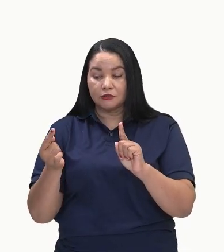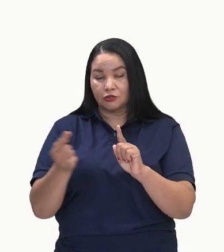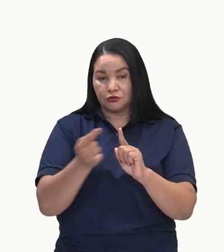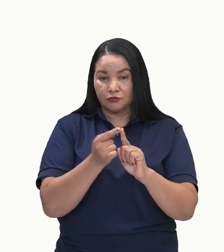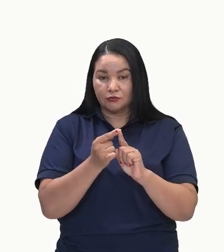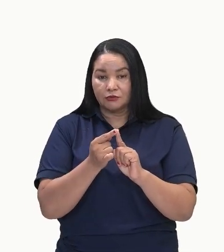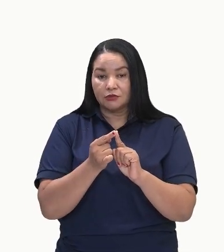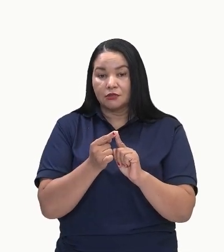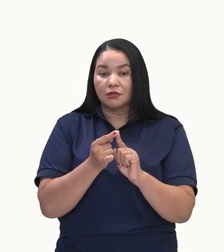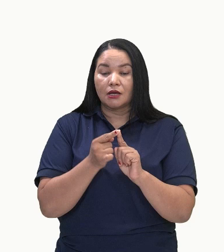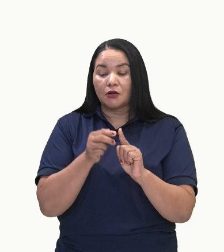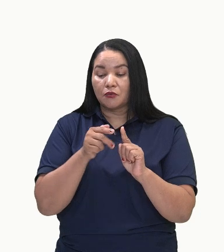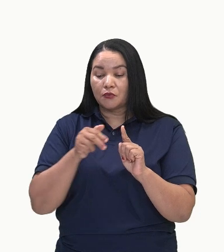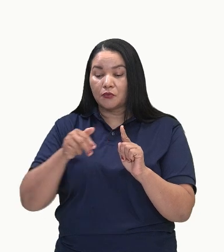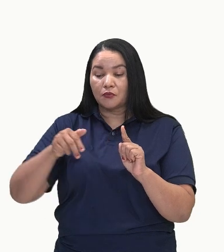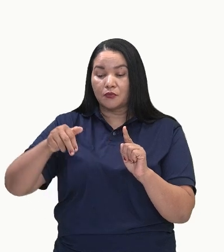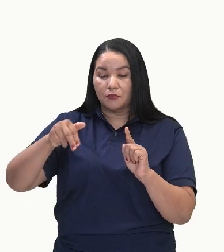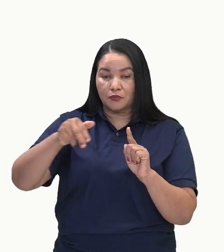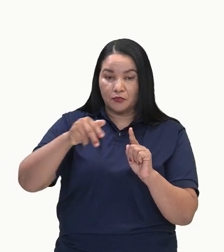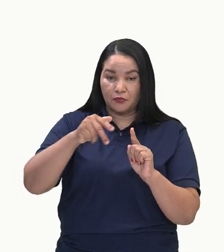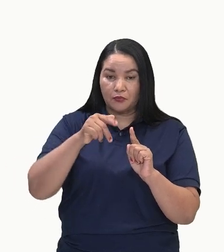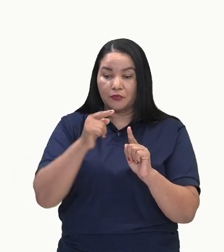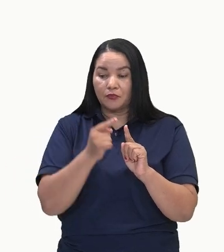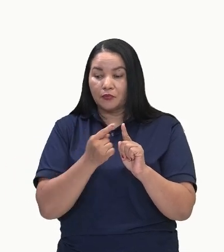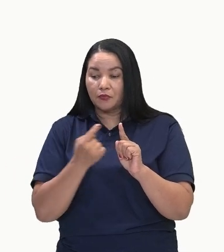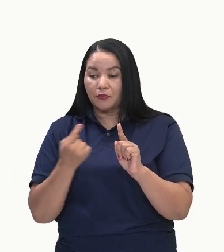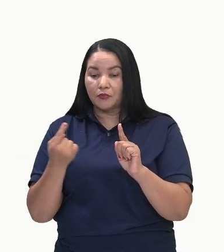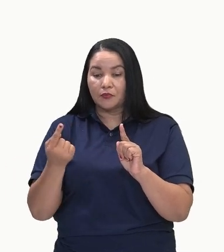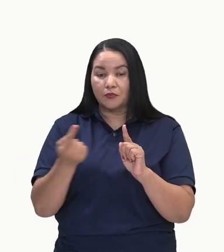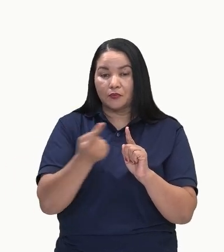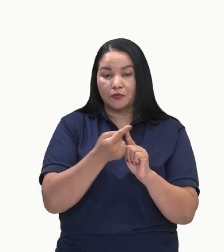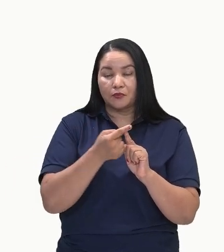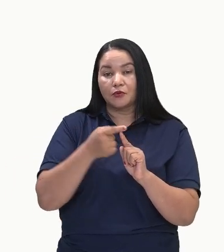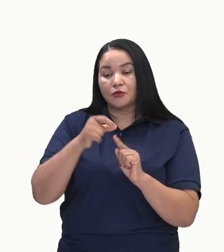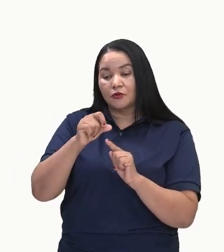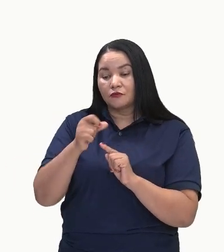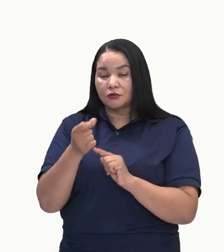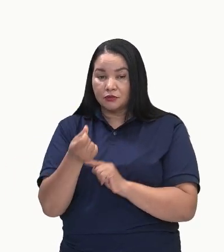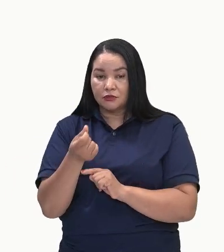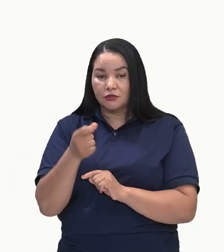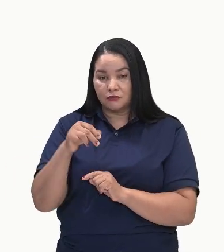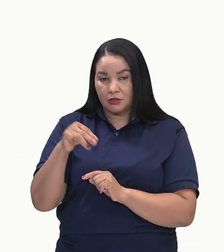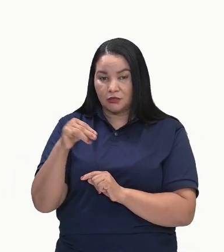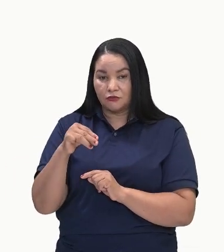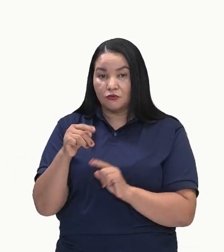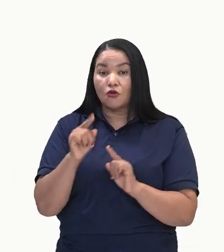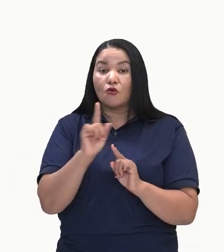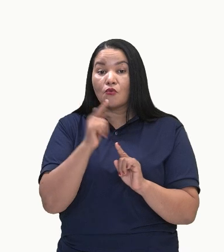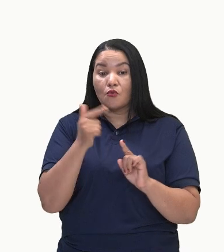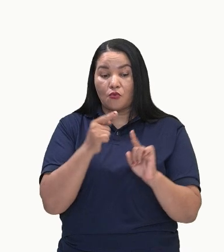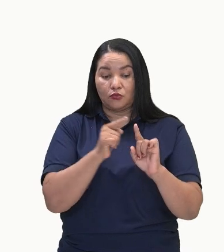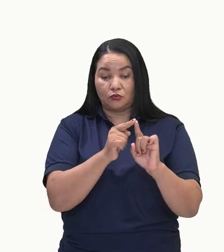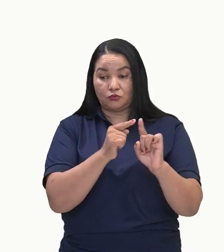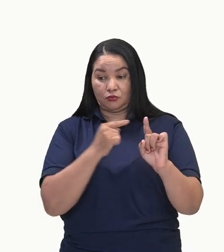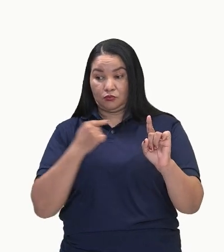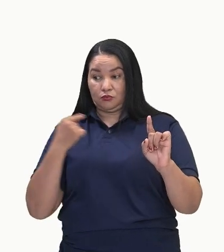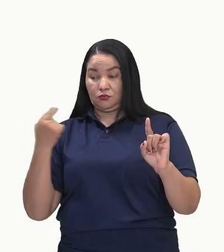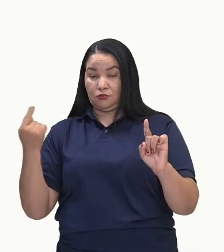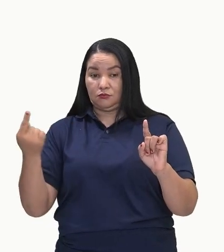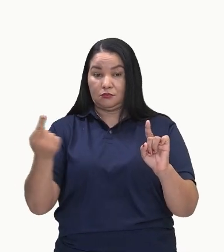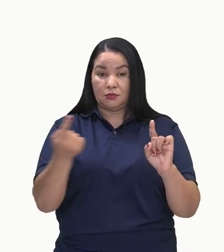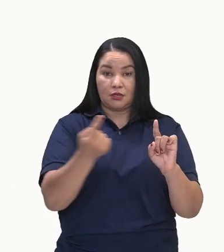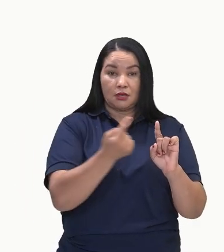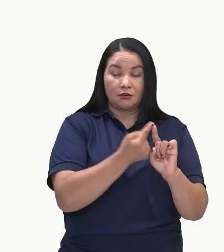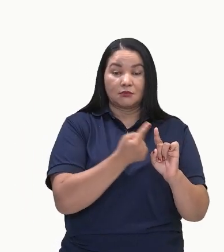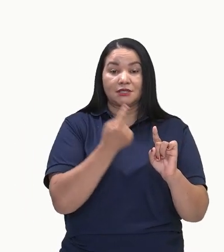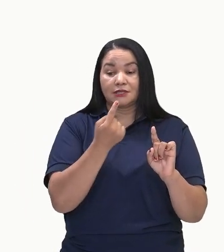dar uma volta, ele caminha 96 metros, certo? Mas o atleta que estava aqui fora, ao dar uma volta, ele caminha 144